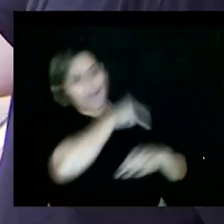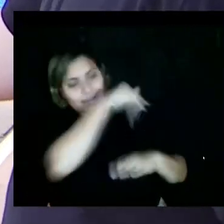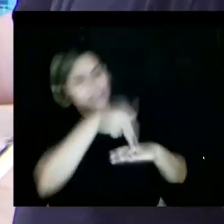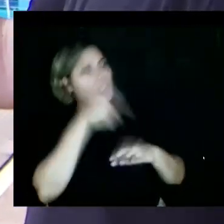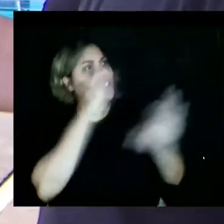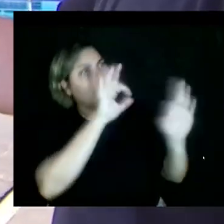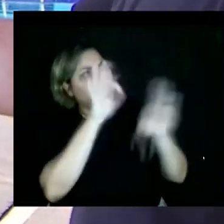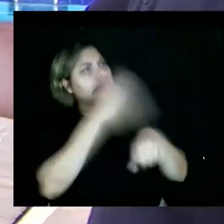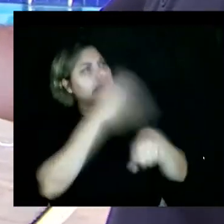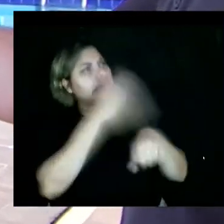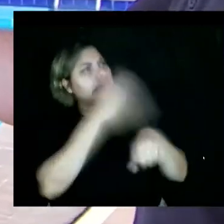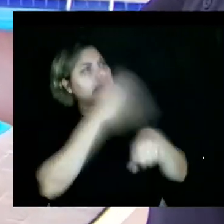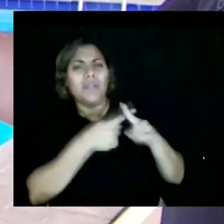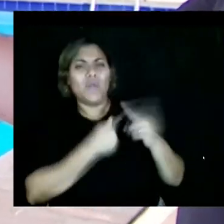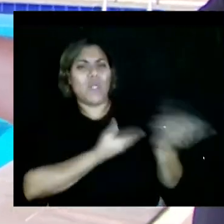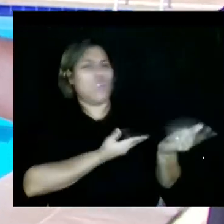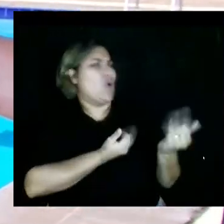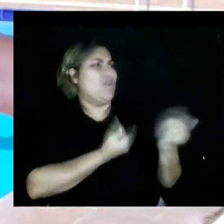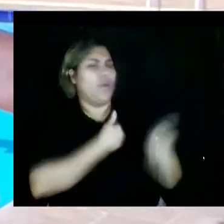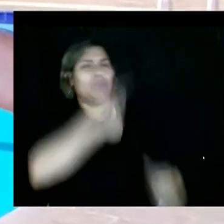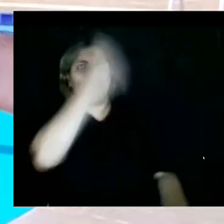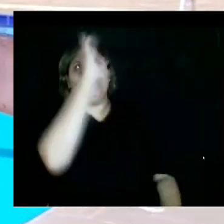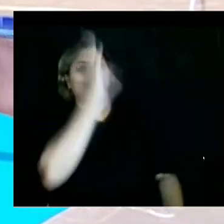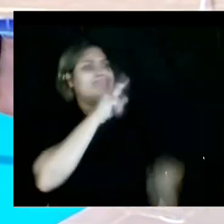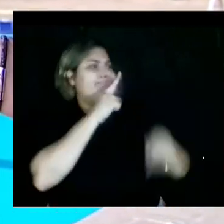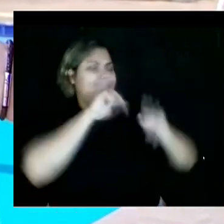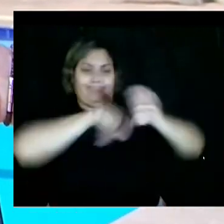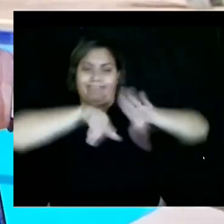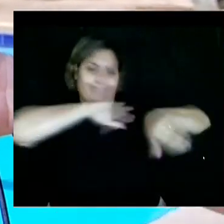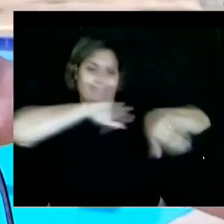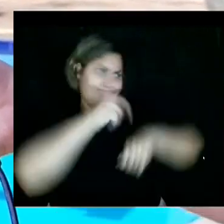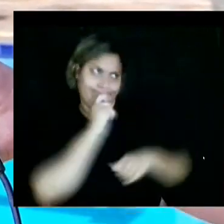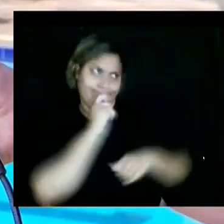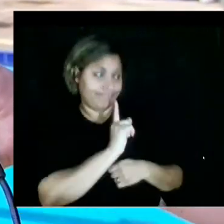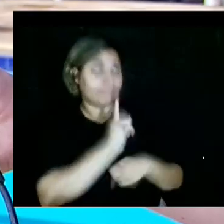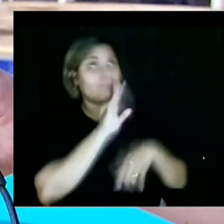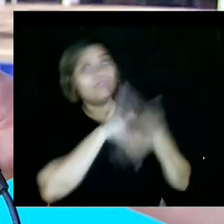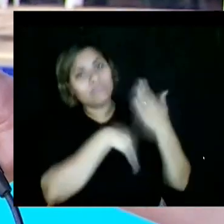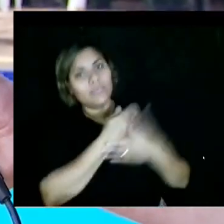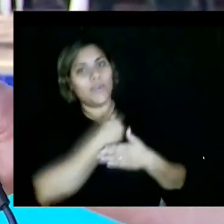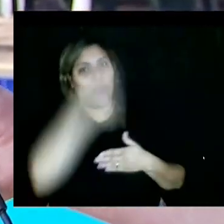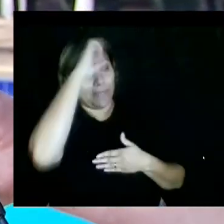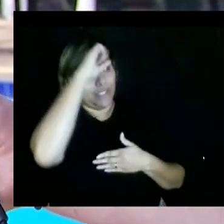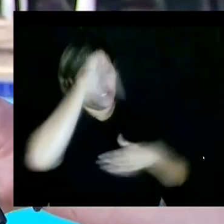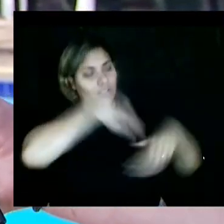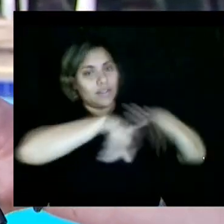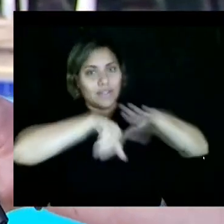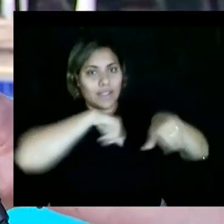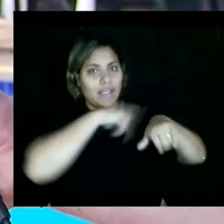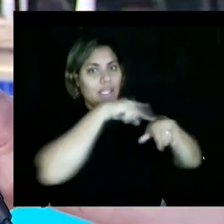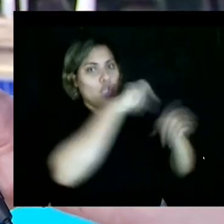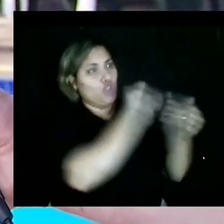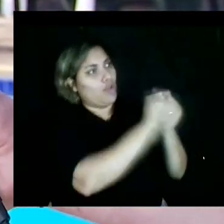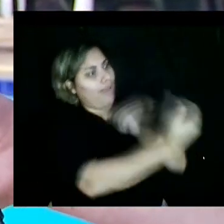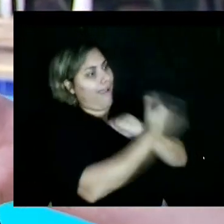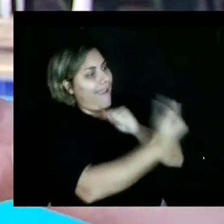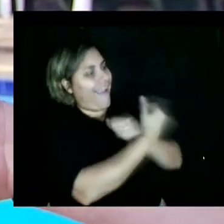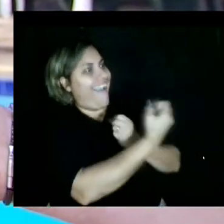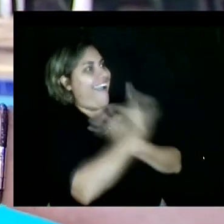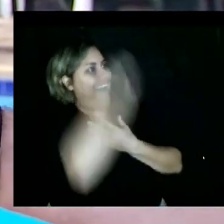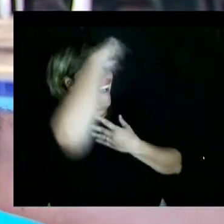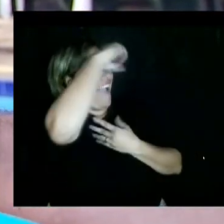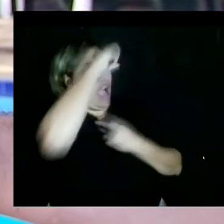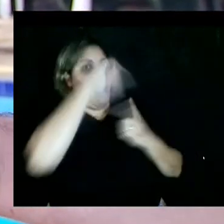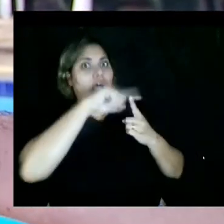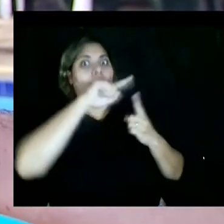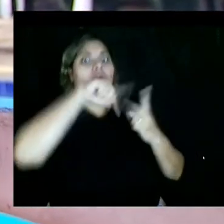muito novo ainda não sabia nadar. Aí eu aprendi a nadar justamente com um menino que também praticava saltos. No outro dia eu já comecei aqui a me